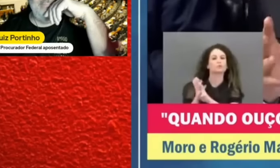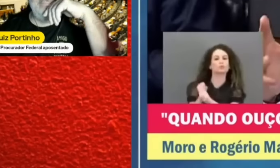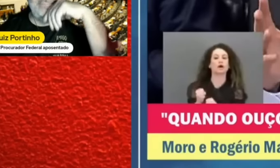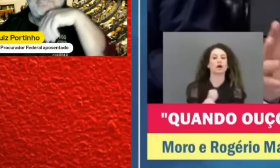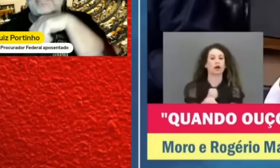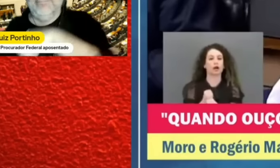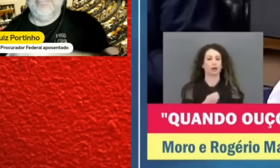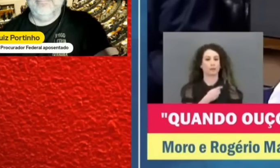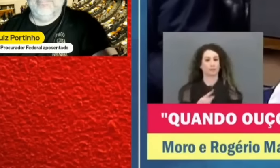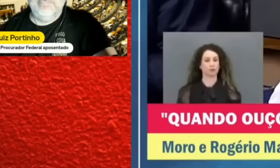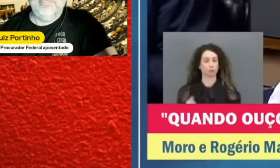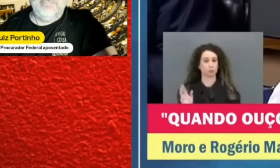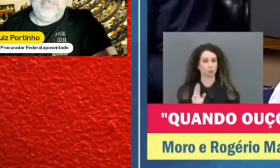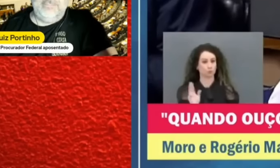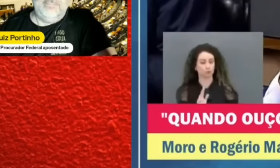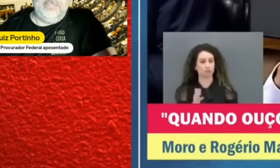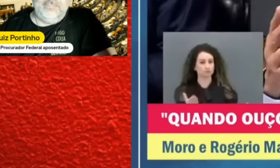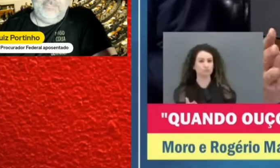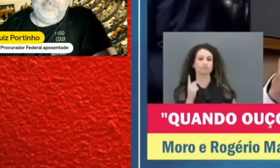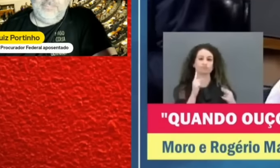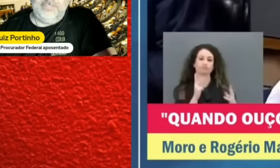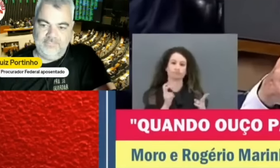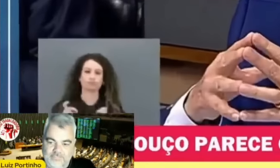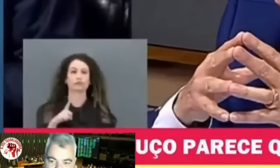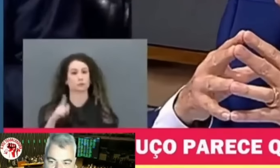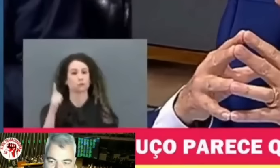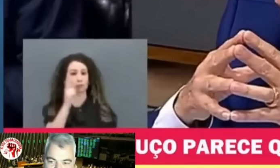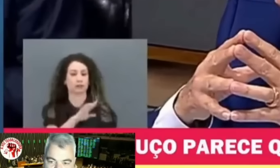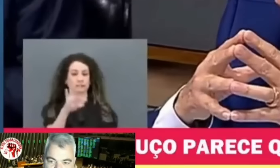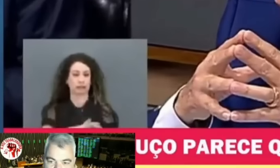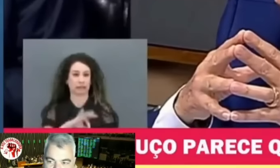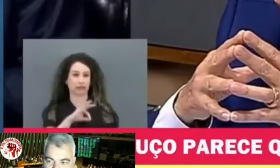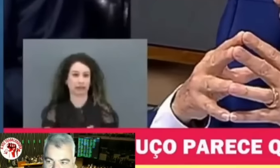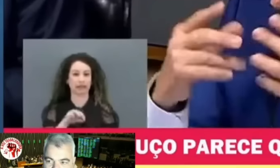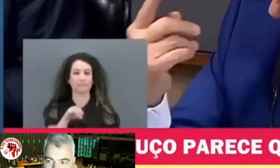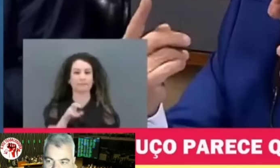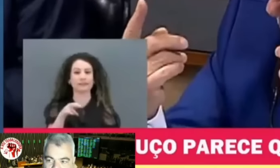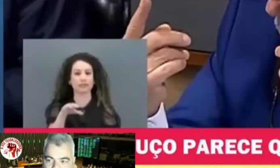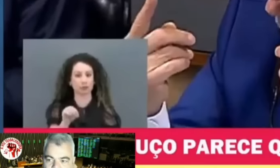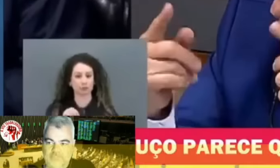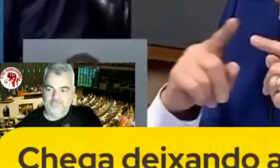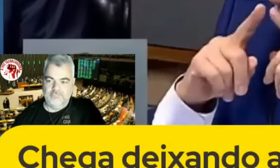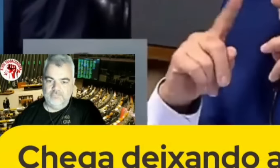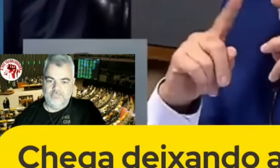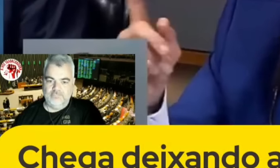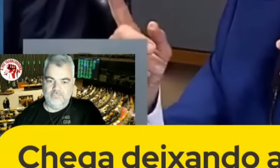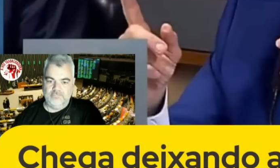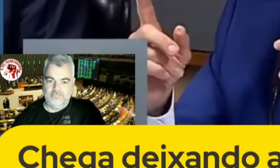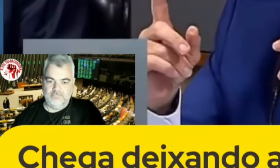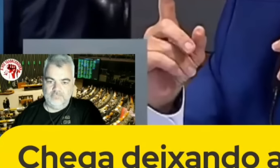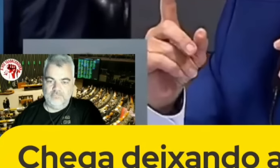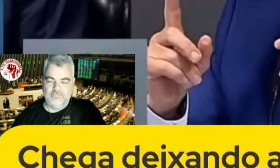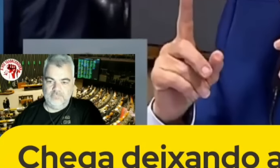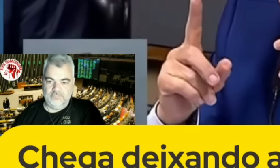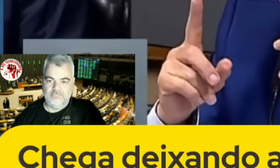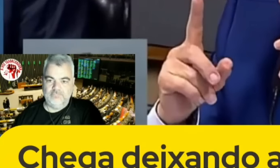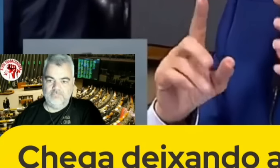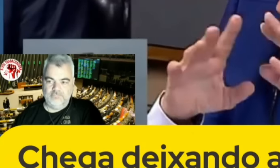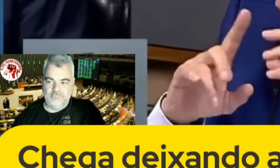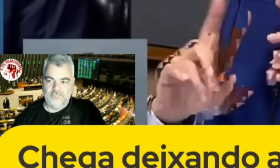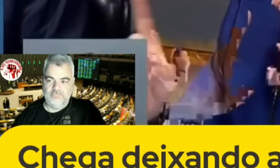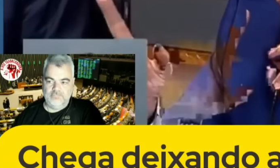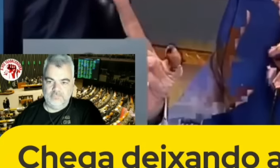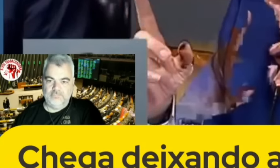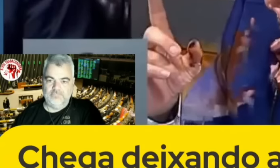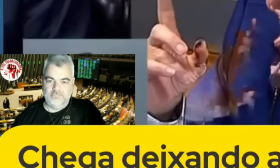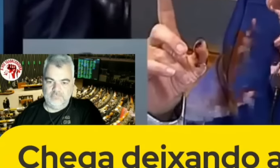apesar de termos pago ganhos salariais ao salário mínimo o Brasil em qualquer setor que vossa excelência quiser apontar